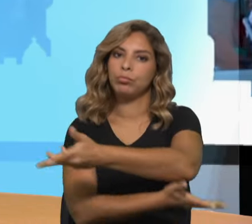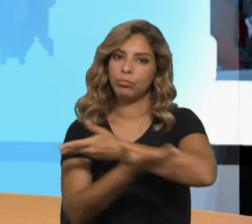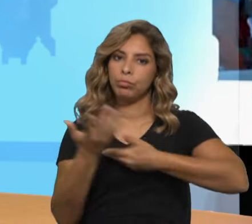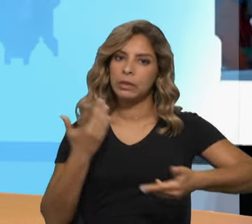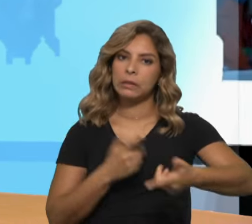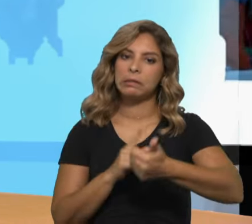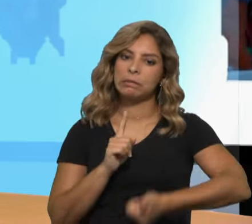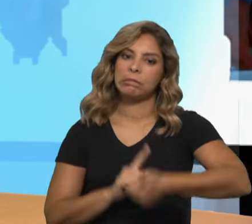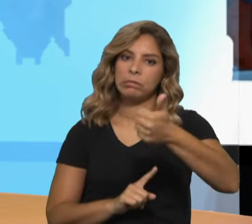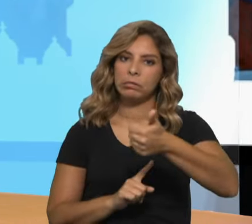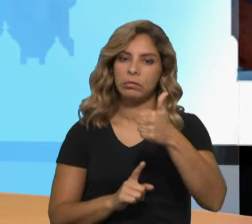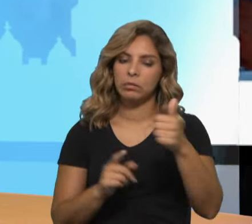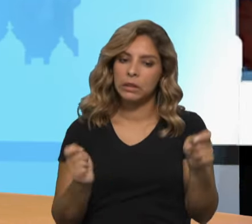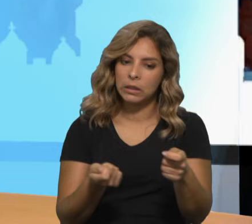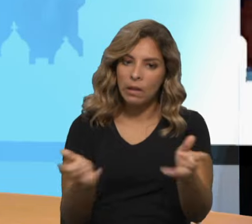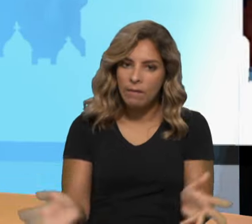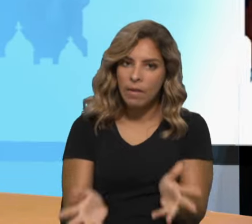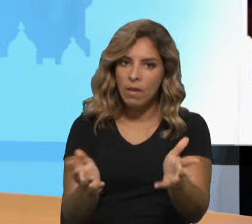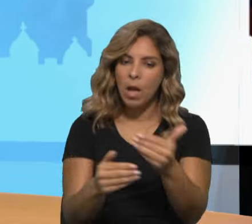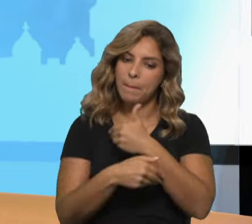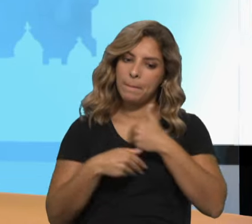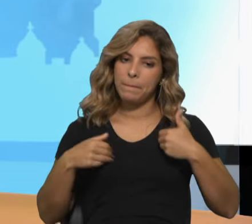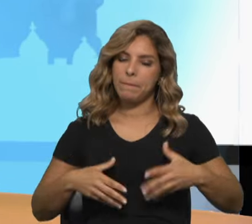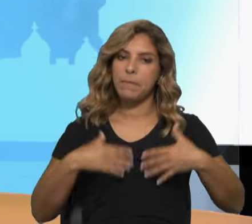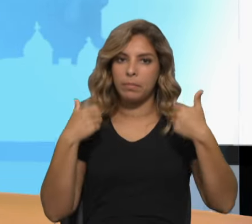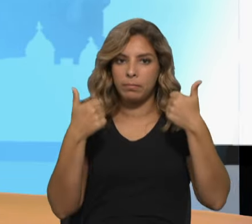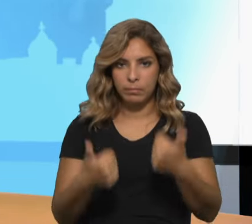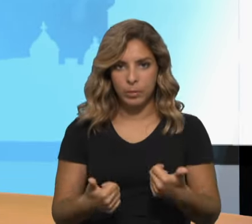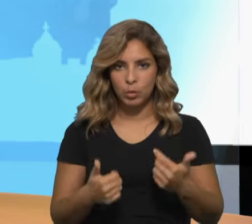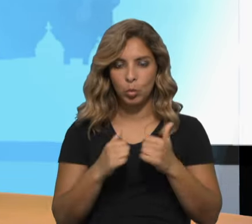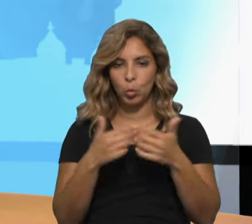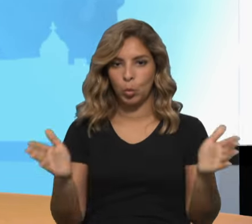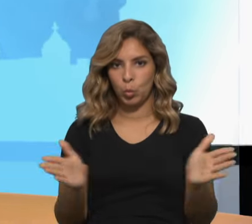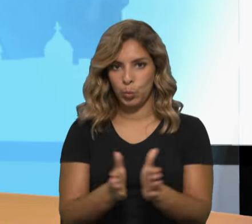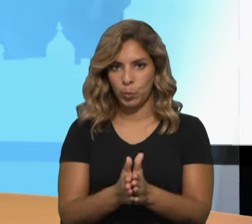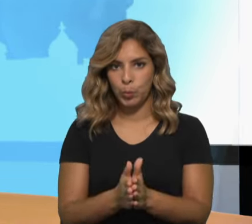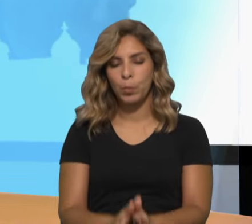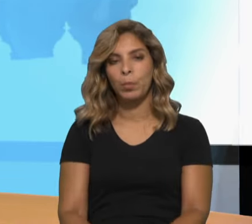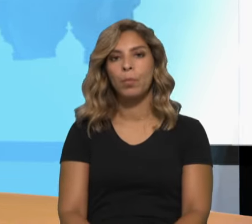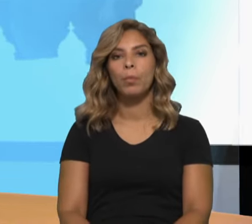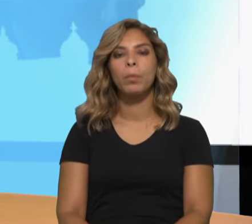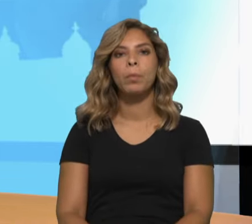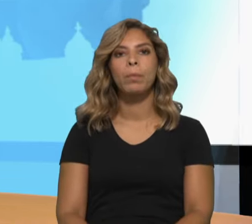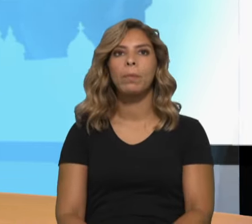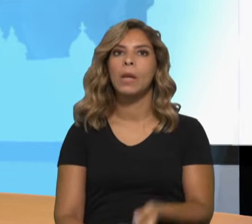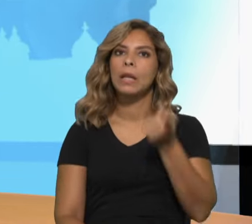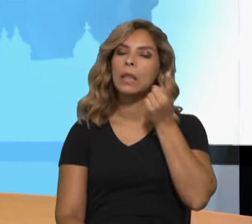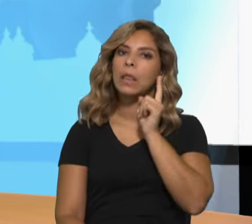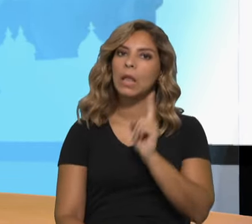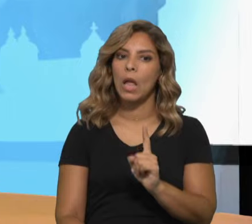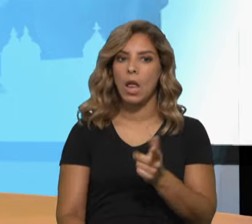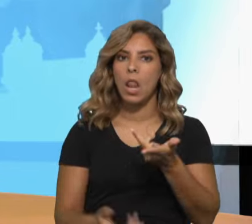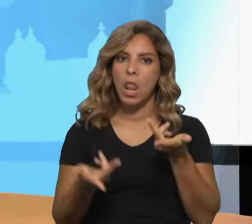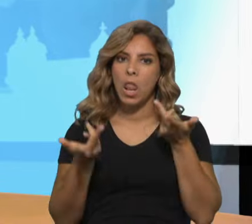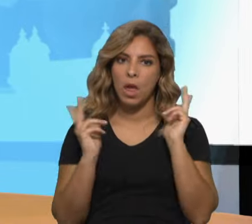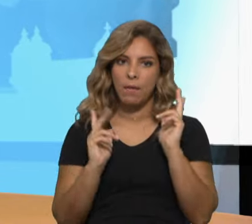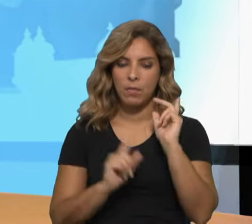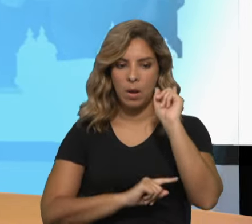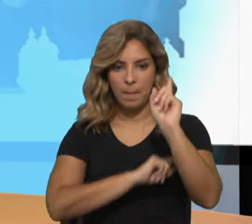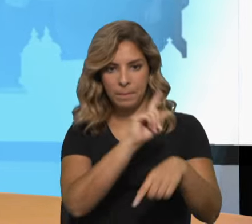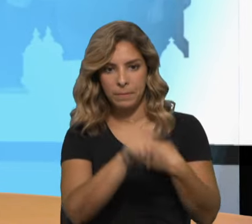que é o bem para todos. Não é? Portanto, claro. Falamos então deste Dia da Liberdade Religiosa, que se assinala amanhã,